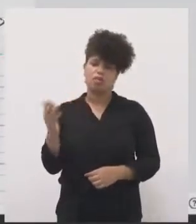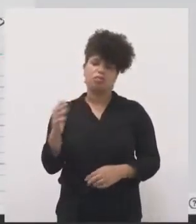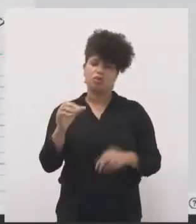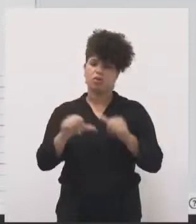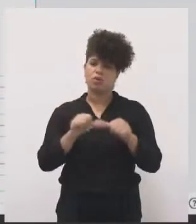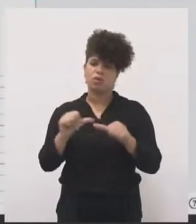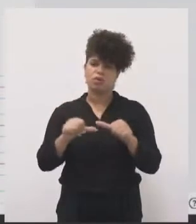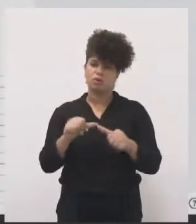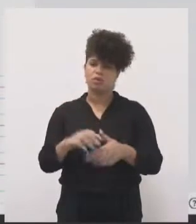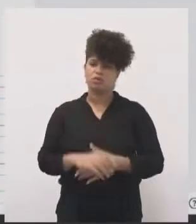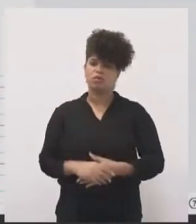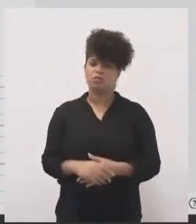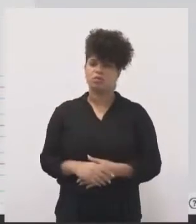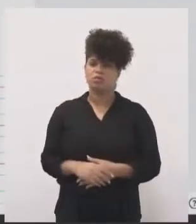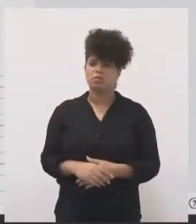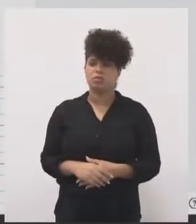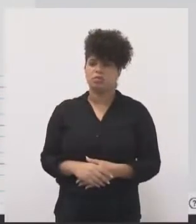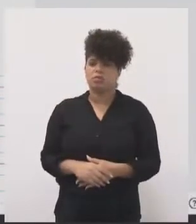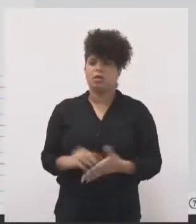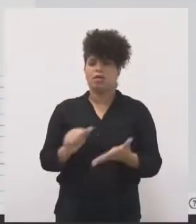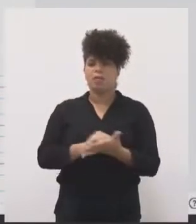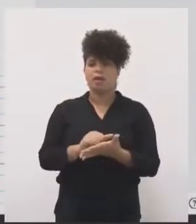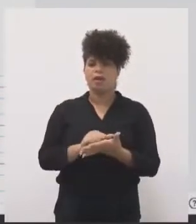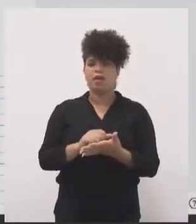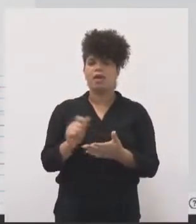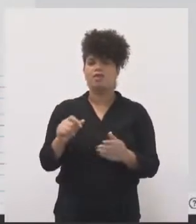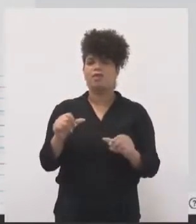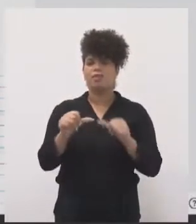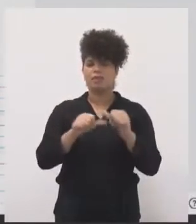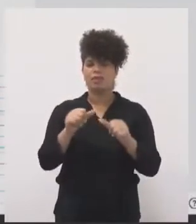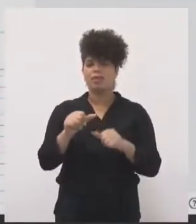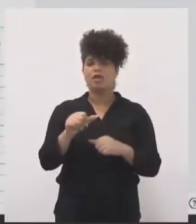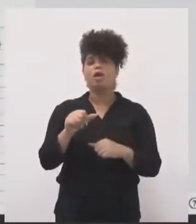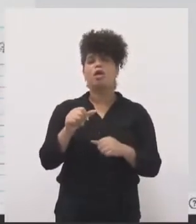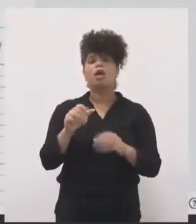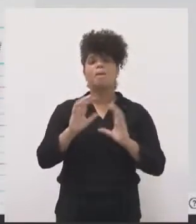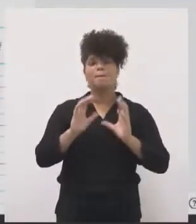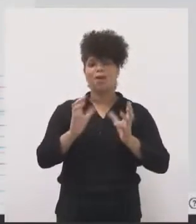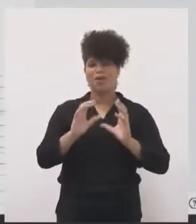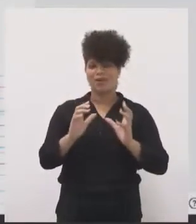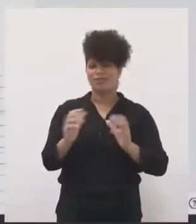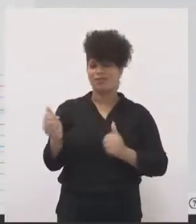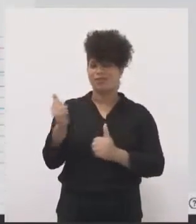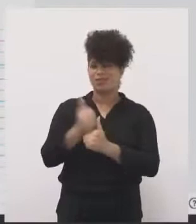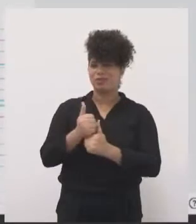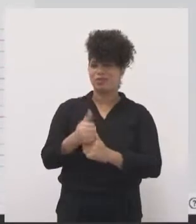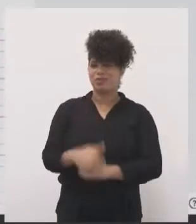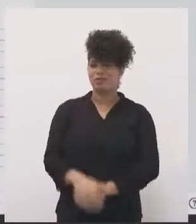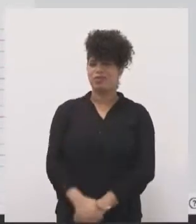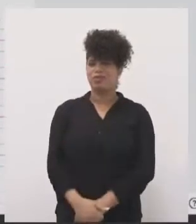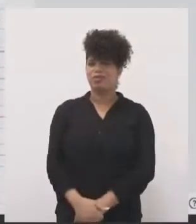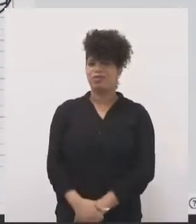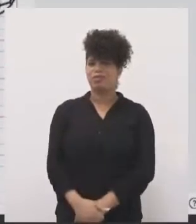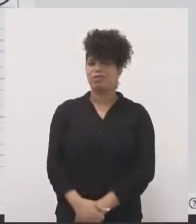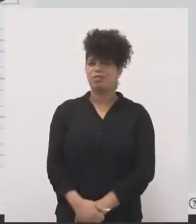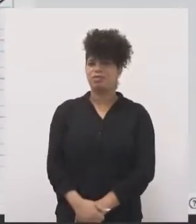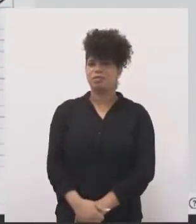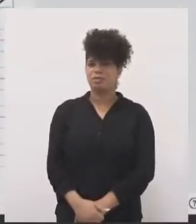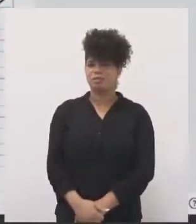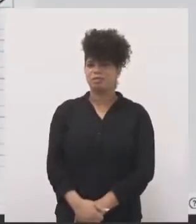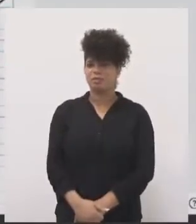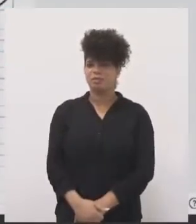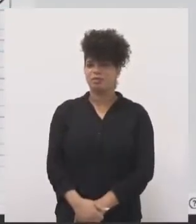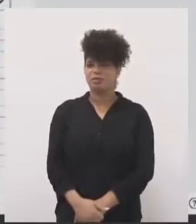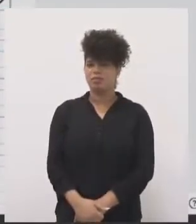B, tiro esse avião daqui, coloco a minha bola ali no cantinho. Espera aí que eu peguei o texto agora. Deixa eu